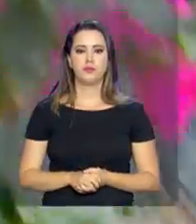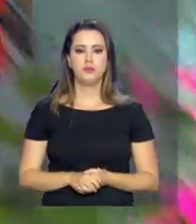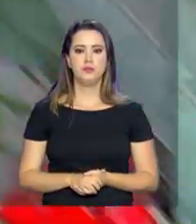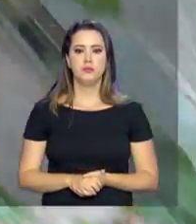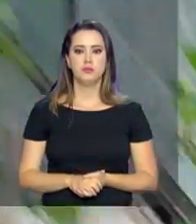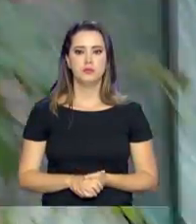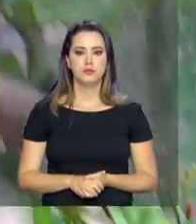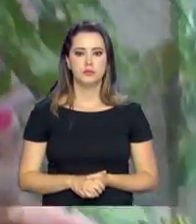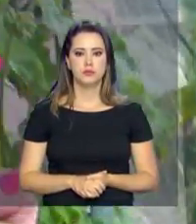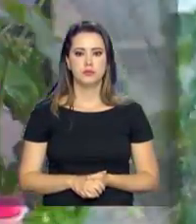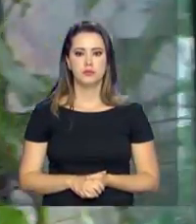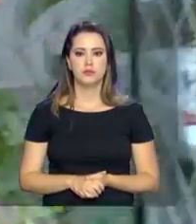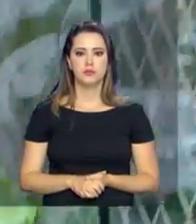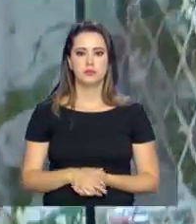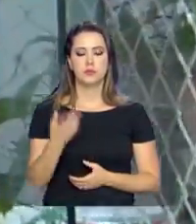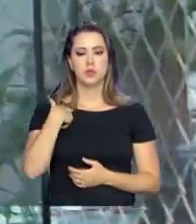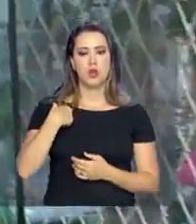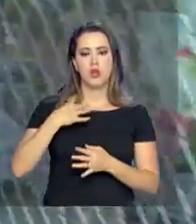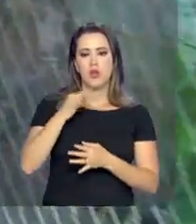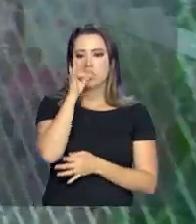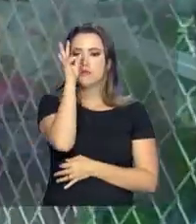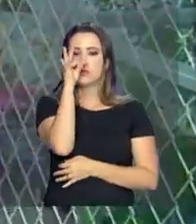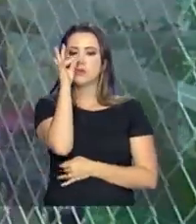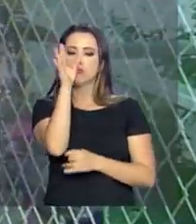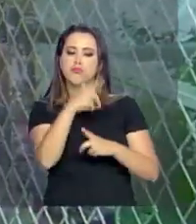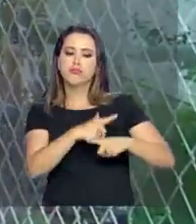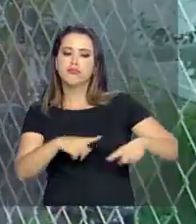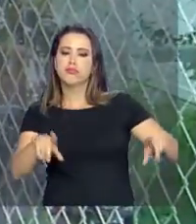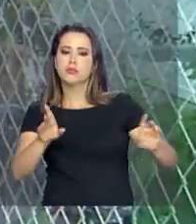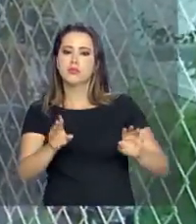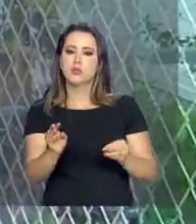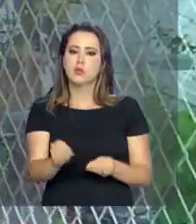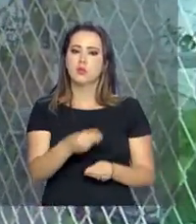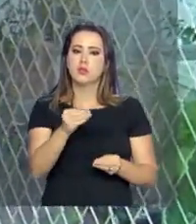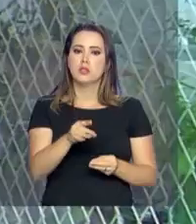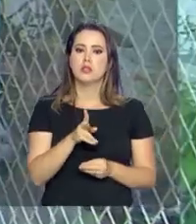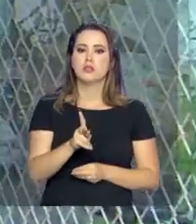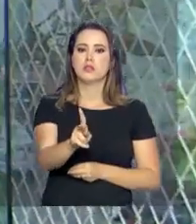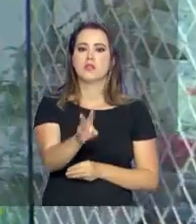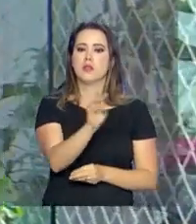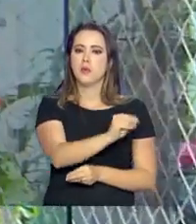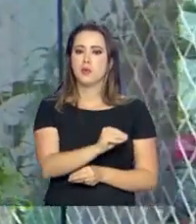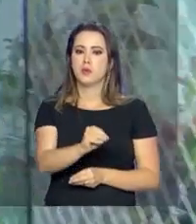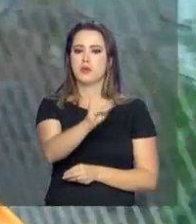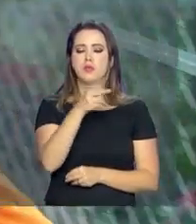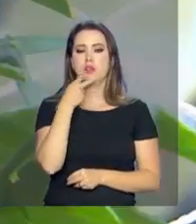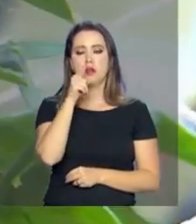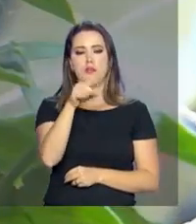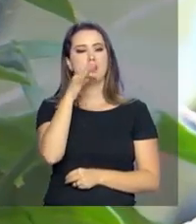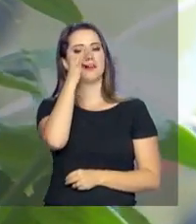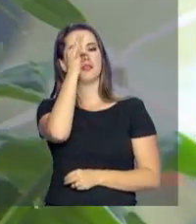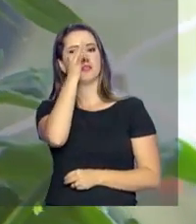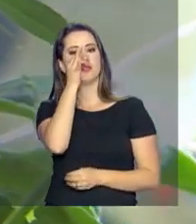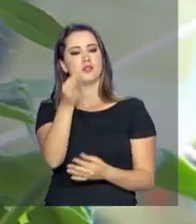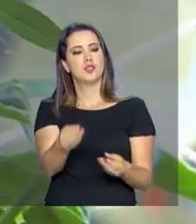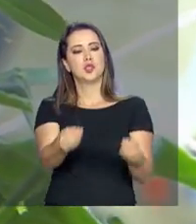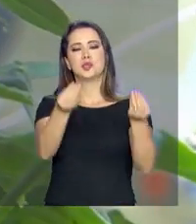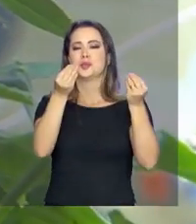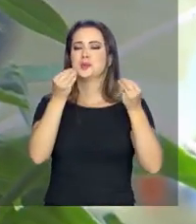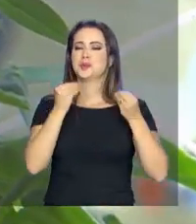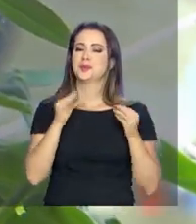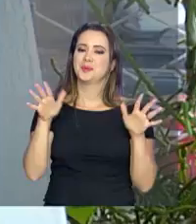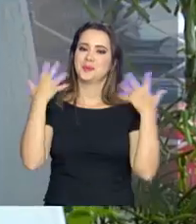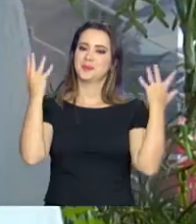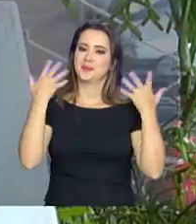dos gerânios na varanda maria do carmo faz questão de cuidar todo dia ela conta que as flores trazem alegria